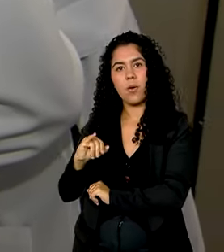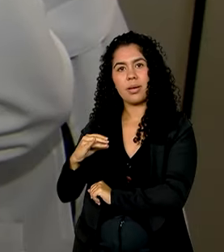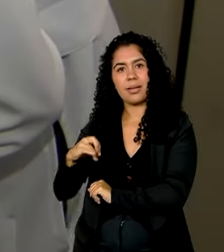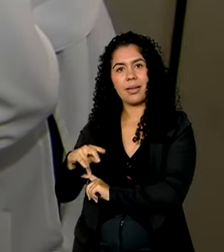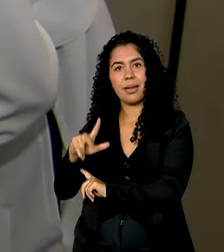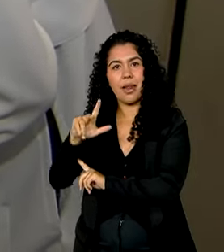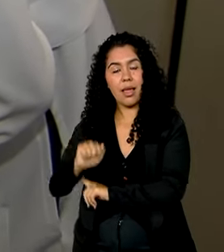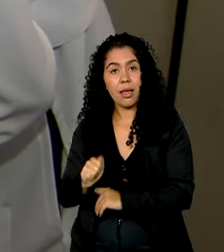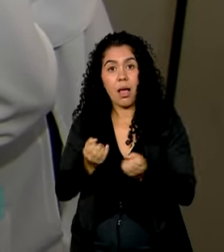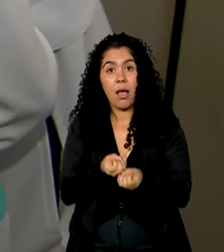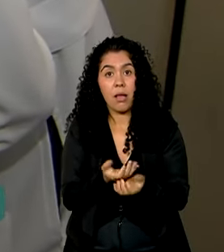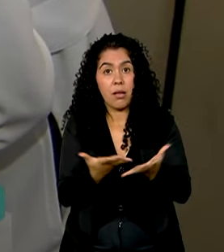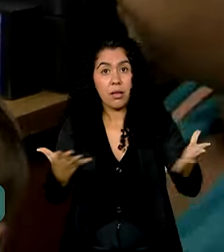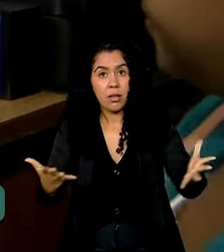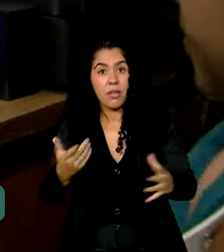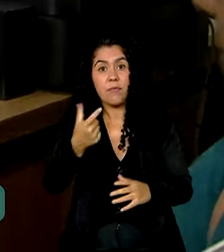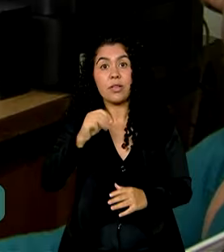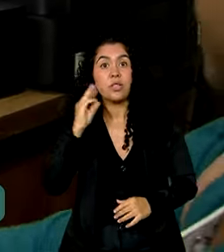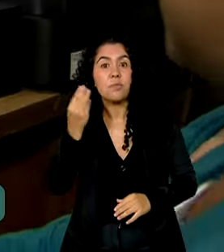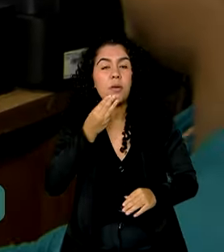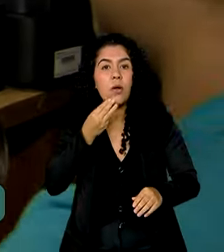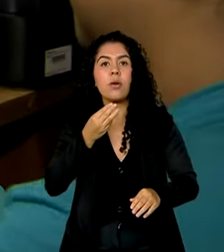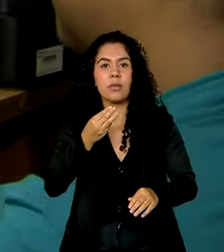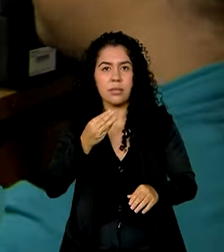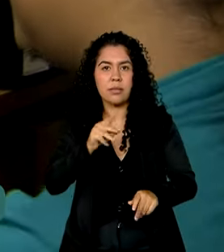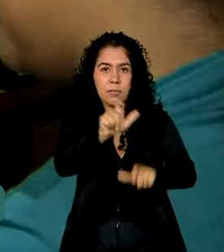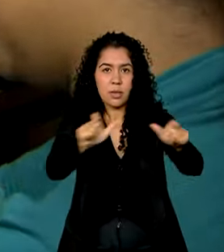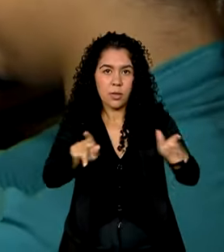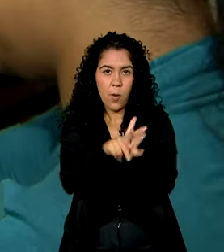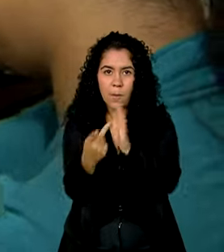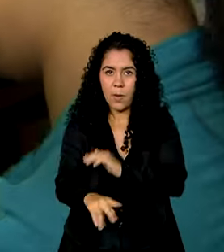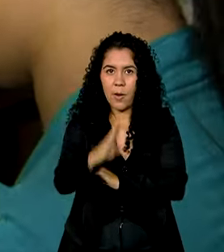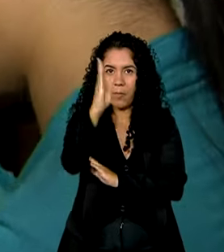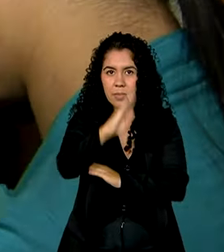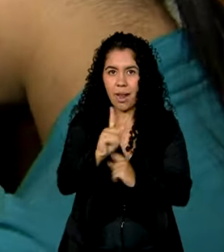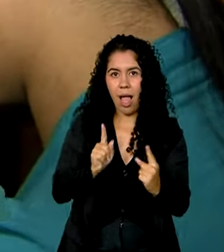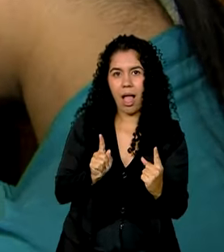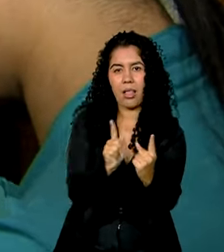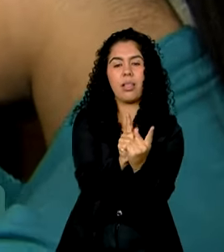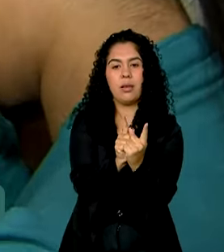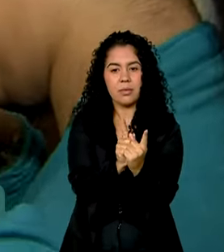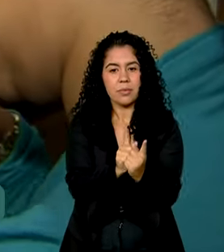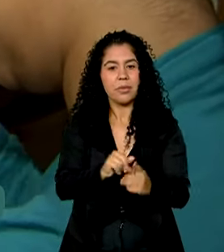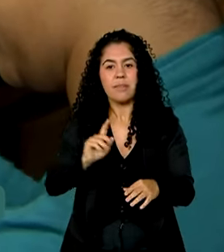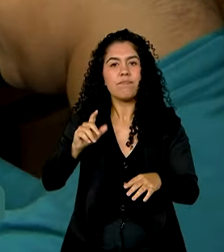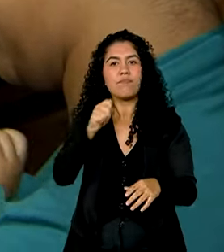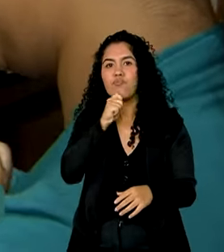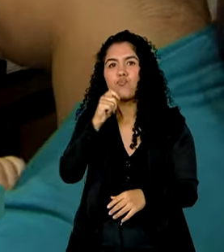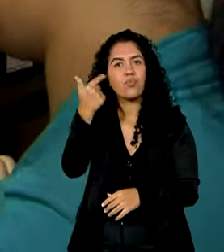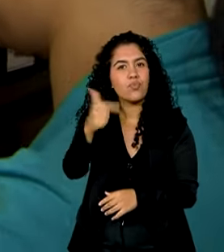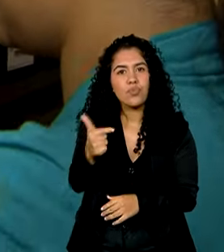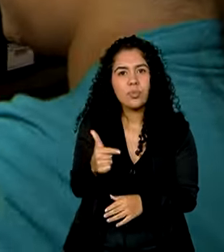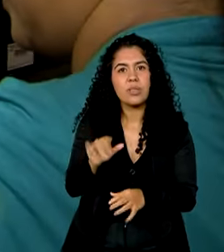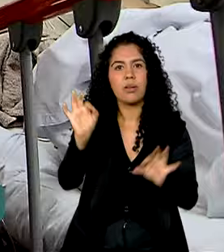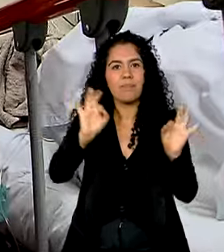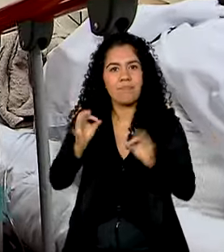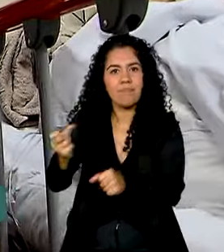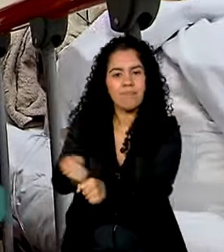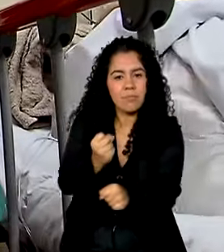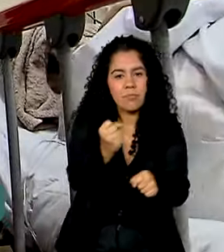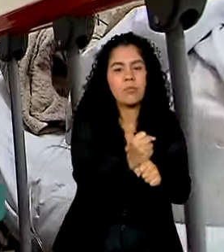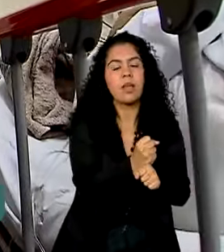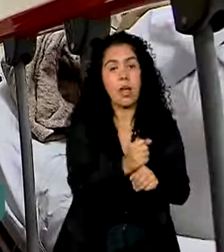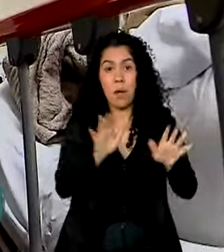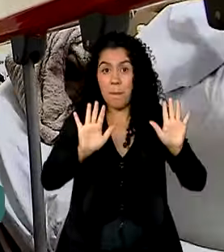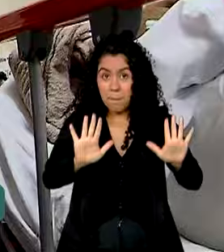quase 20 milhões de brasileiros. Até então, não havia investimentos do governo federal em policlínicas no país.